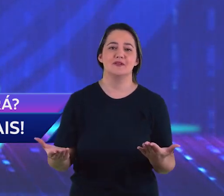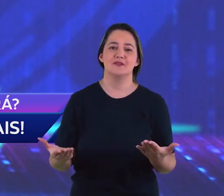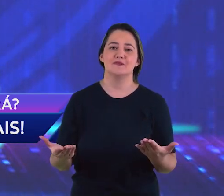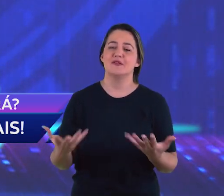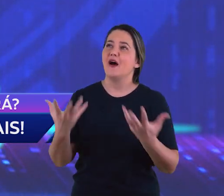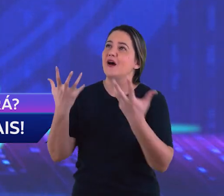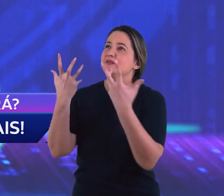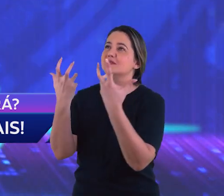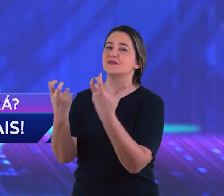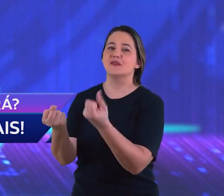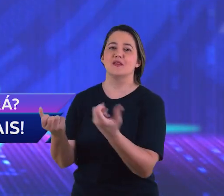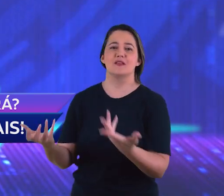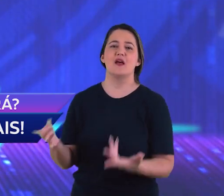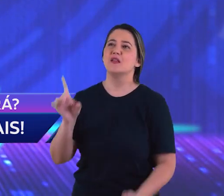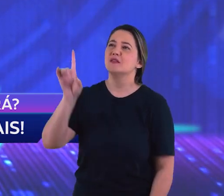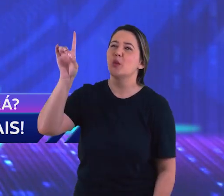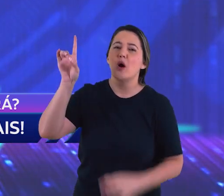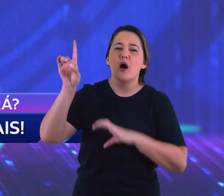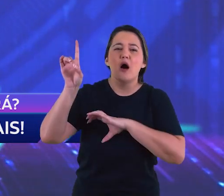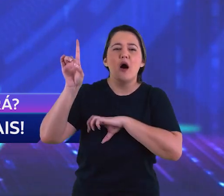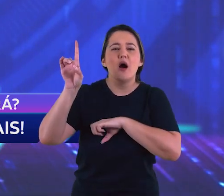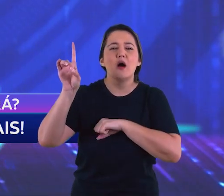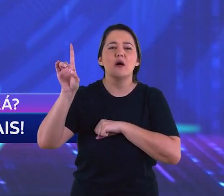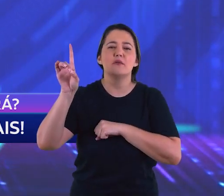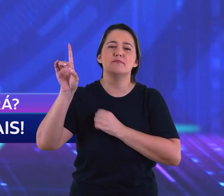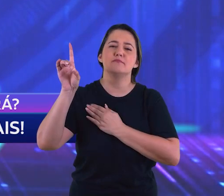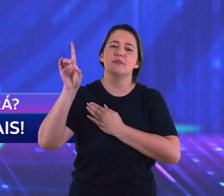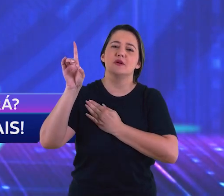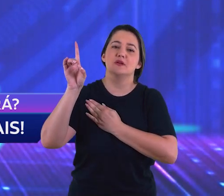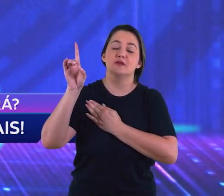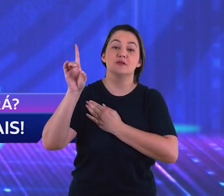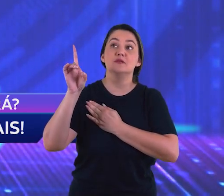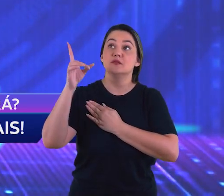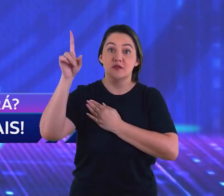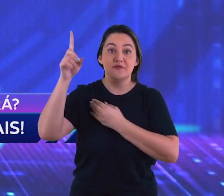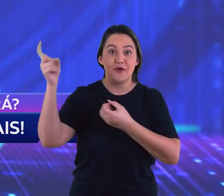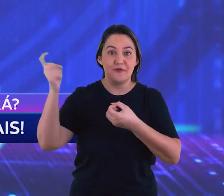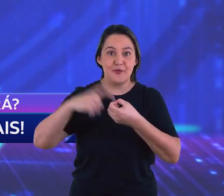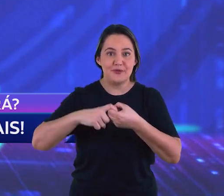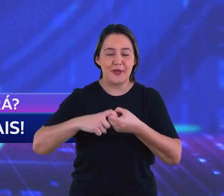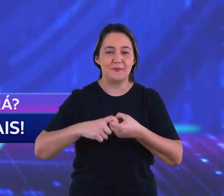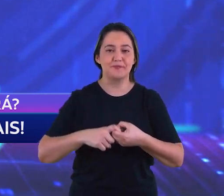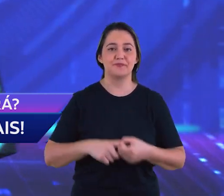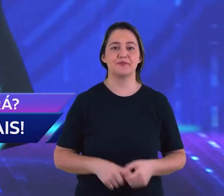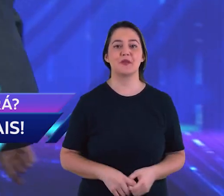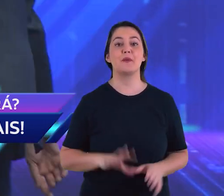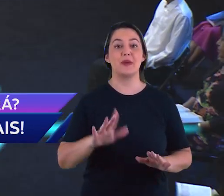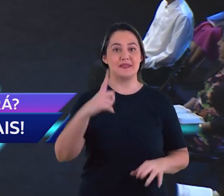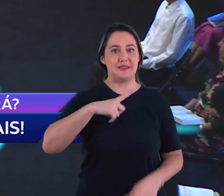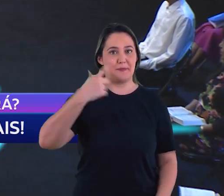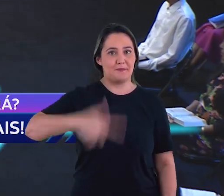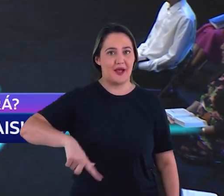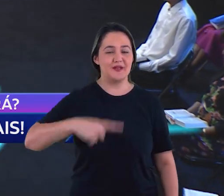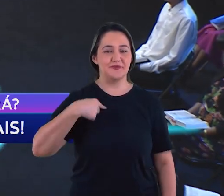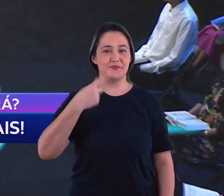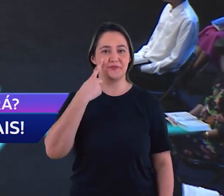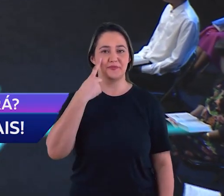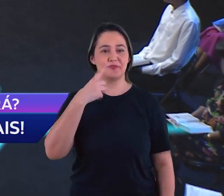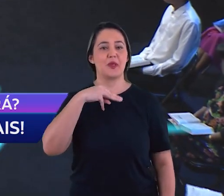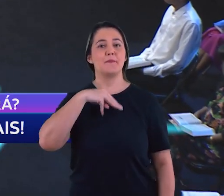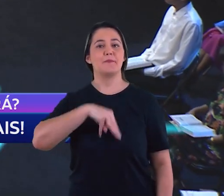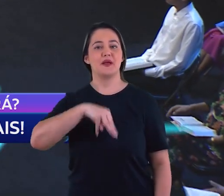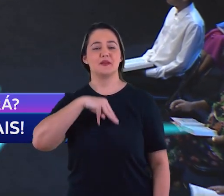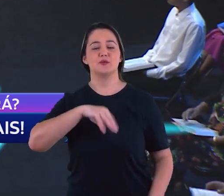Como não se render a um Deus assim? Assim ele vai voltar. Mas tem mais também. Vamos ao Evangelho de